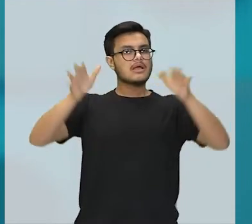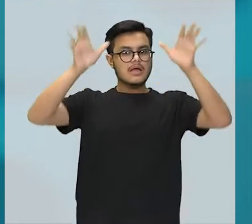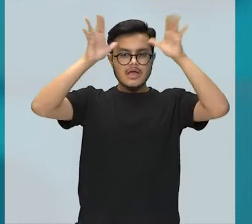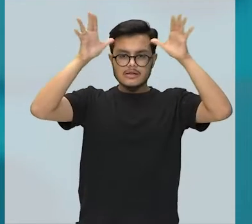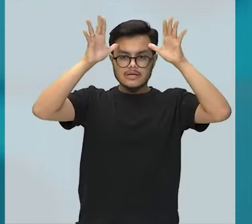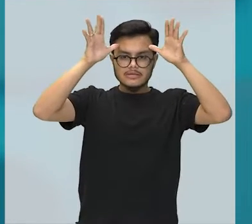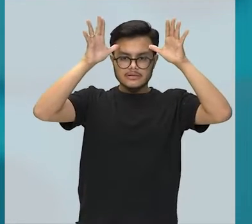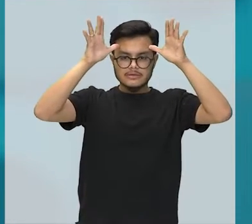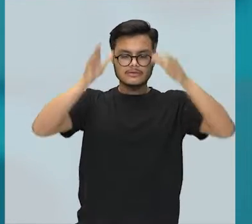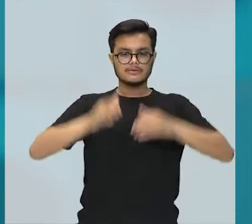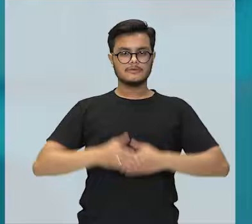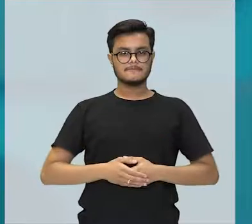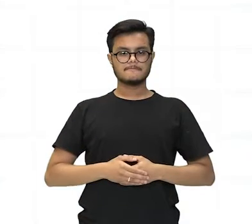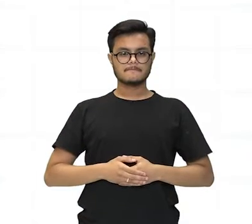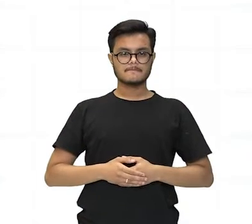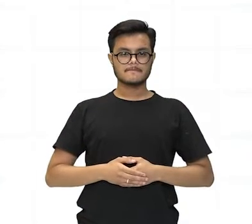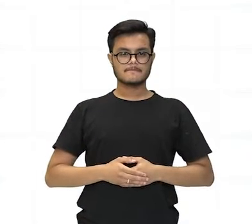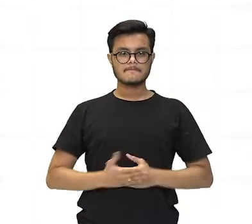observem aí.